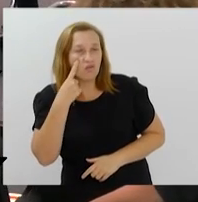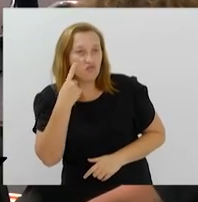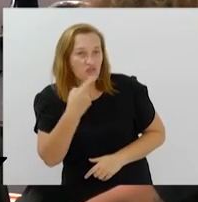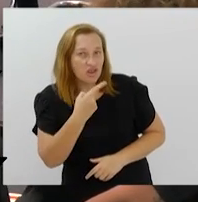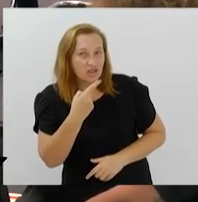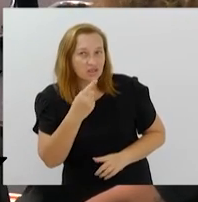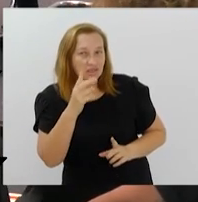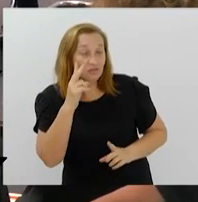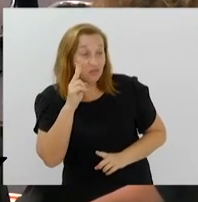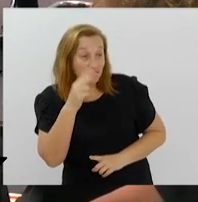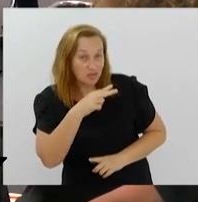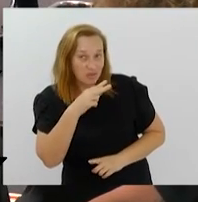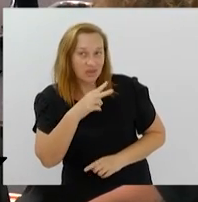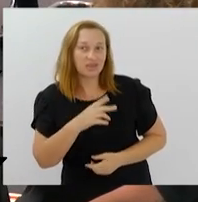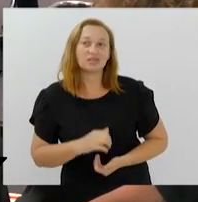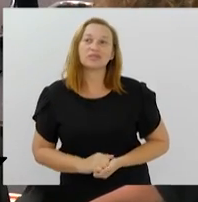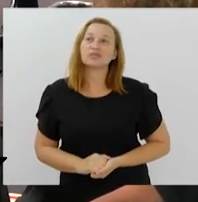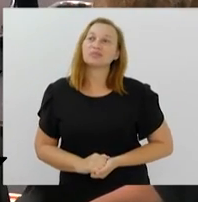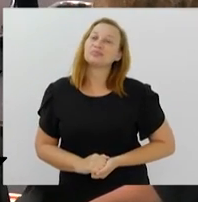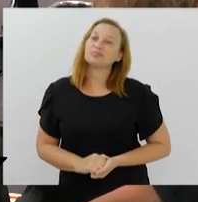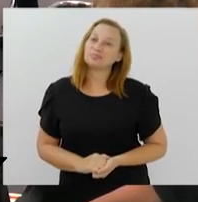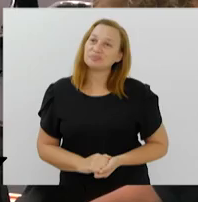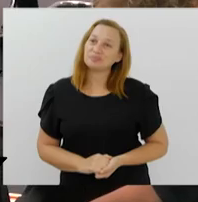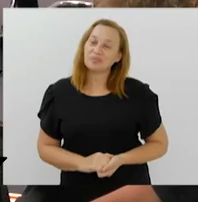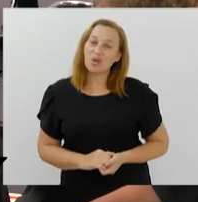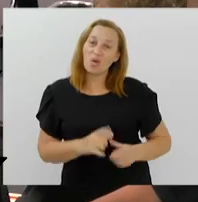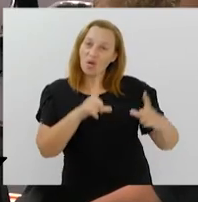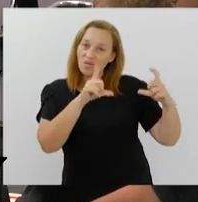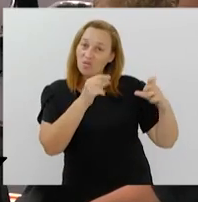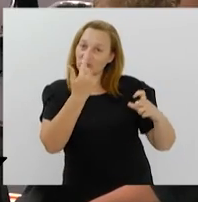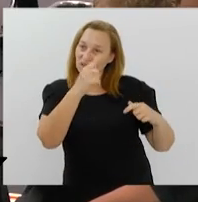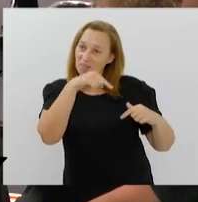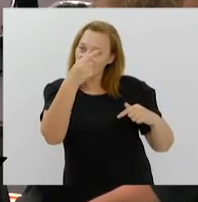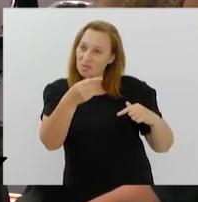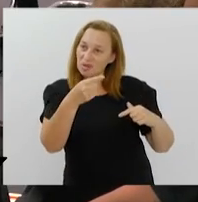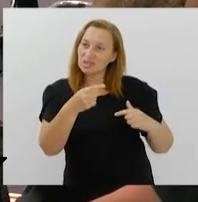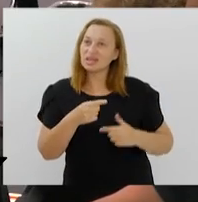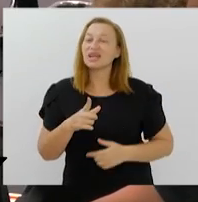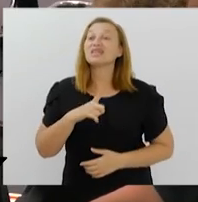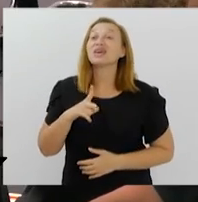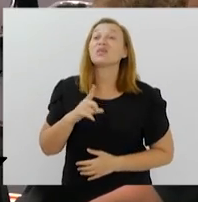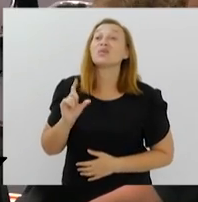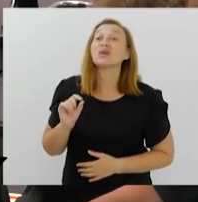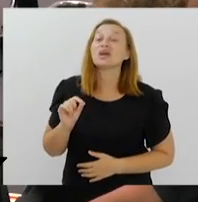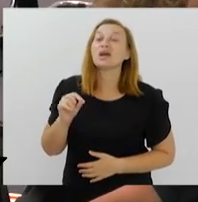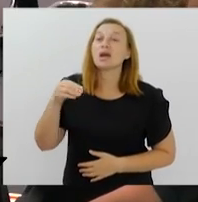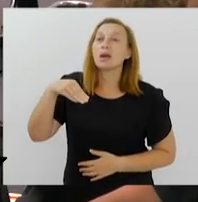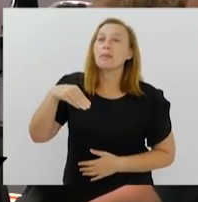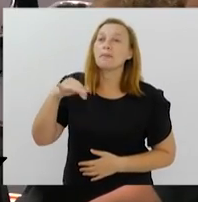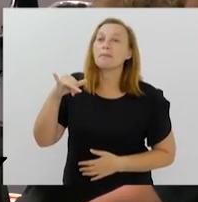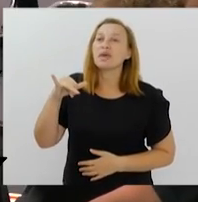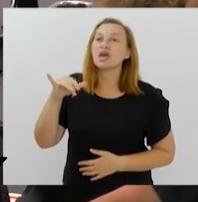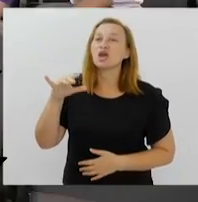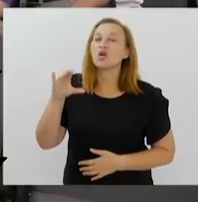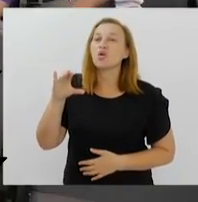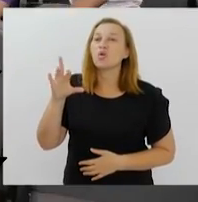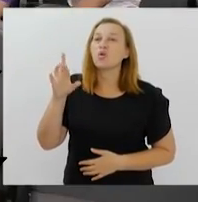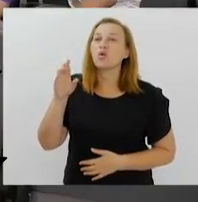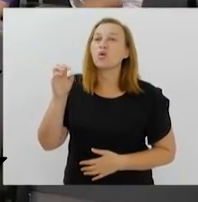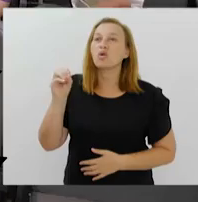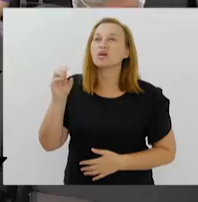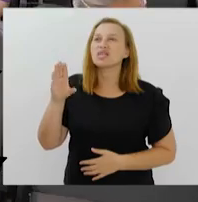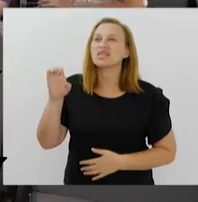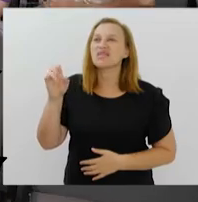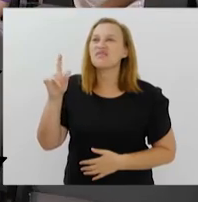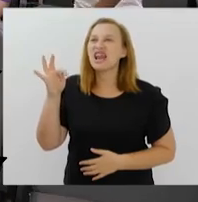Olha bem pra Nicole viu Carlos e tira uma foto depois da Nicole ela tem o quê microcefalia microcefalia Nicole